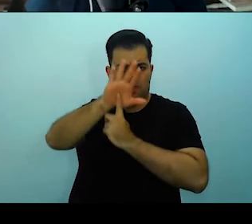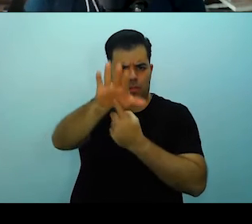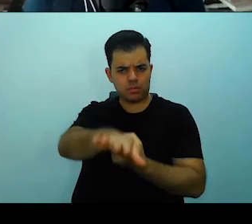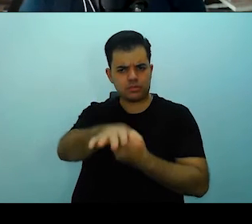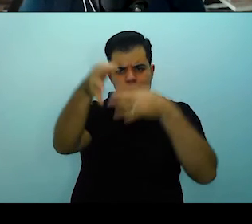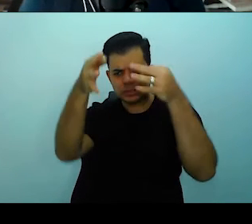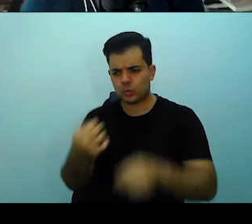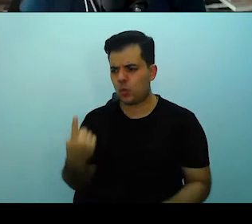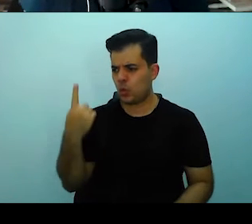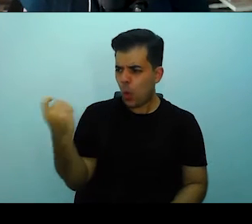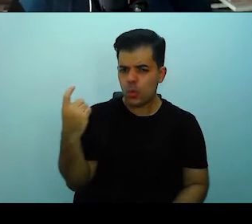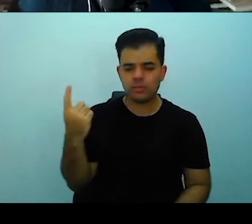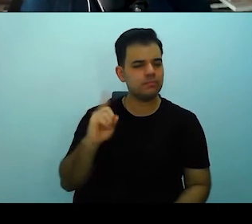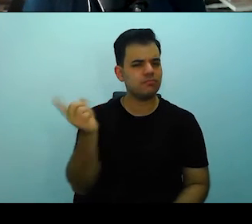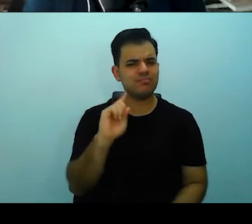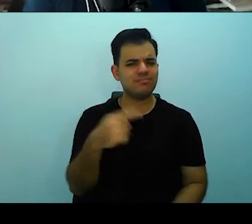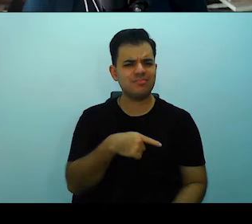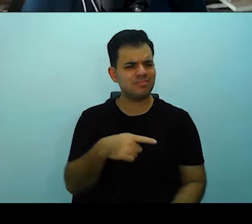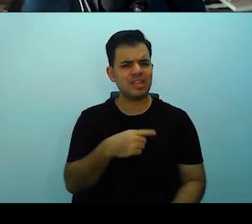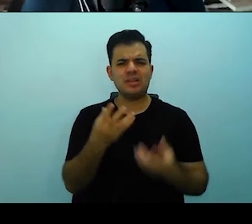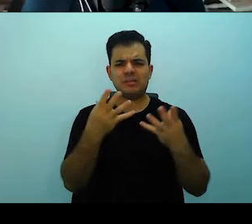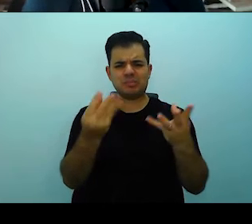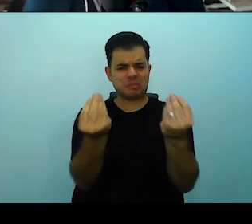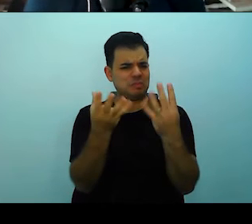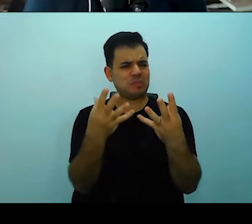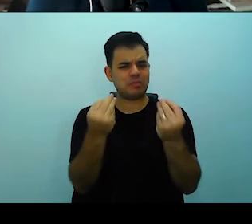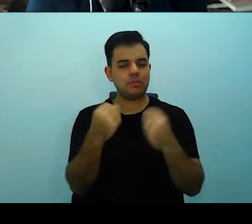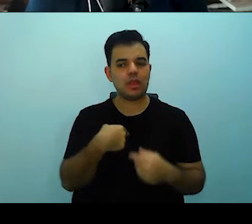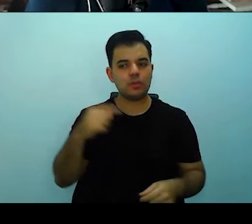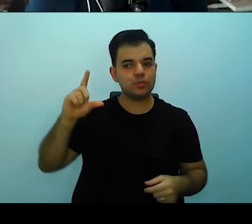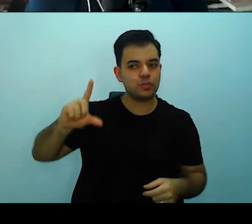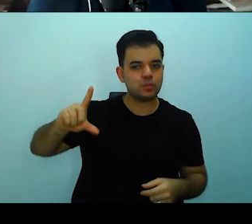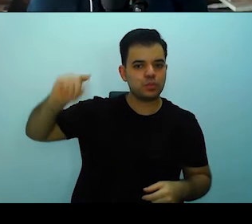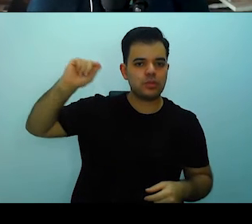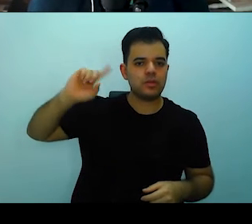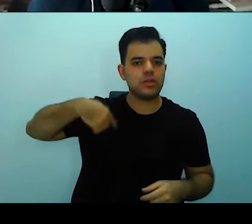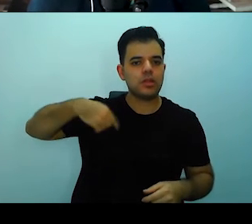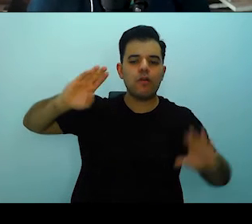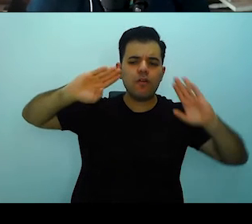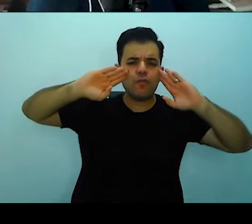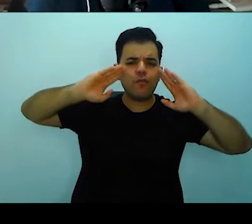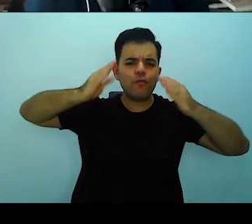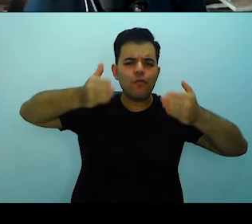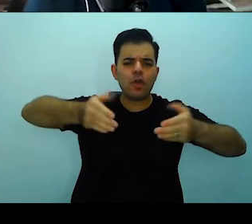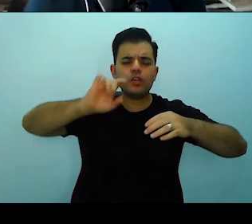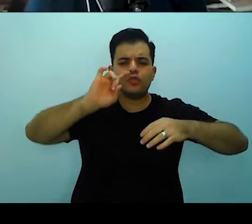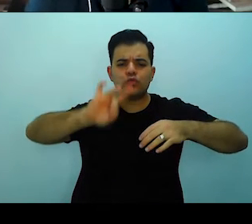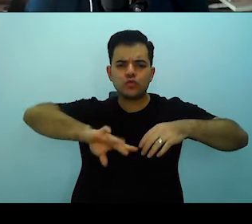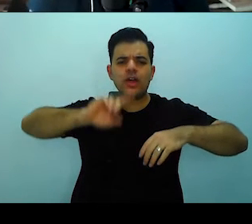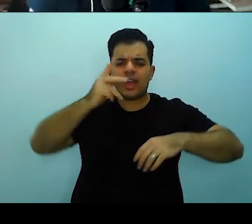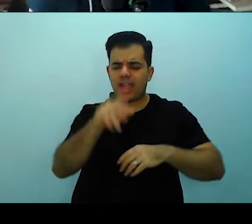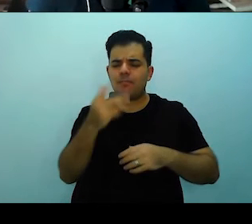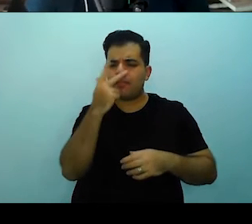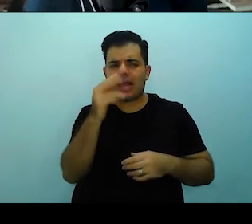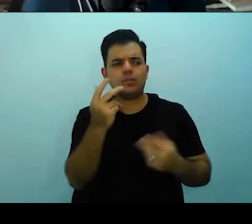a gente está aqui, né, com uma plateia tão diversa que eu preferi focar nesses pontos de atenção que são mais